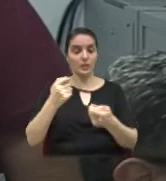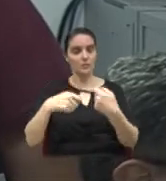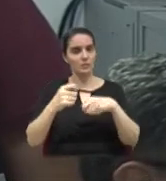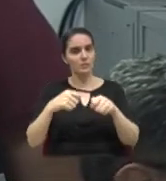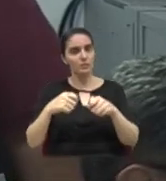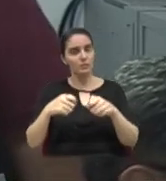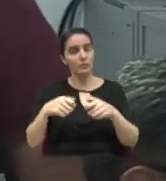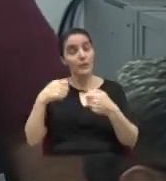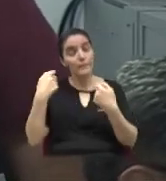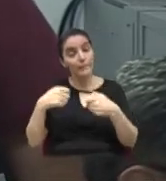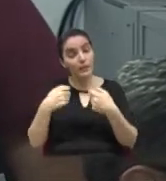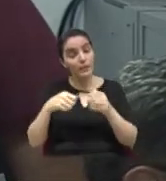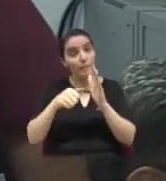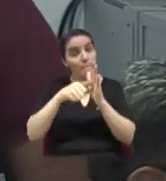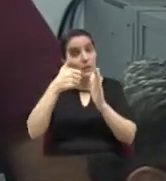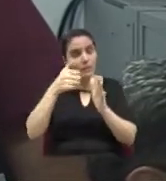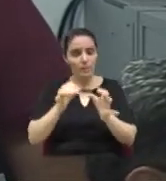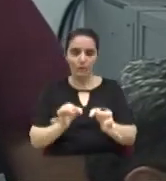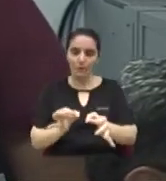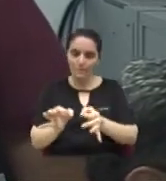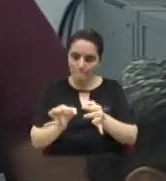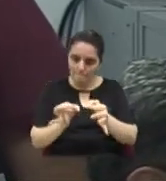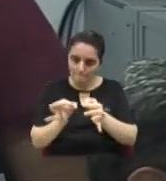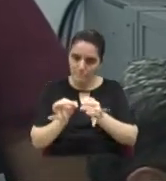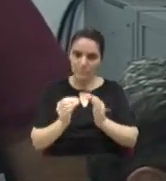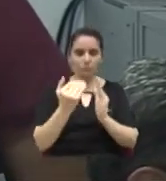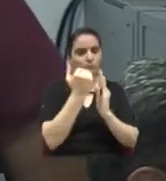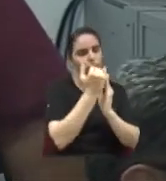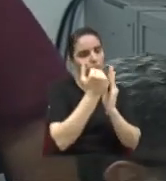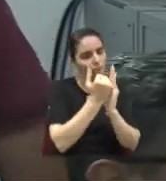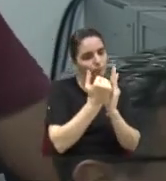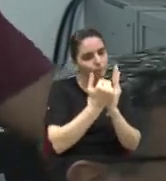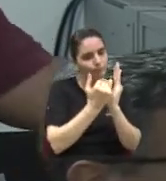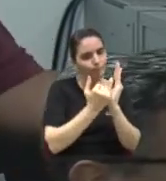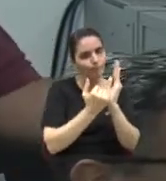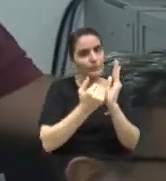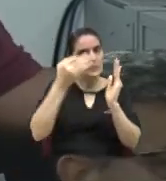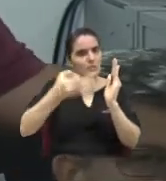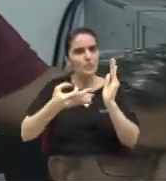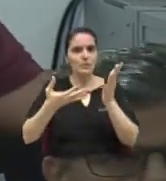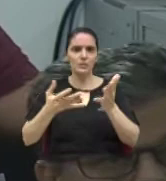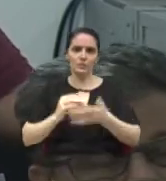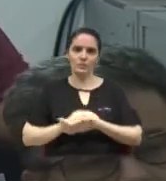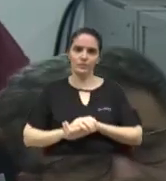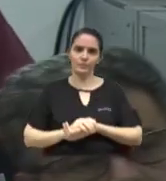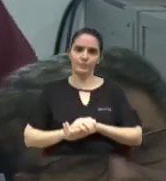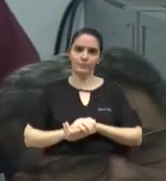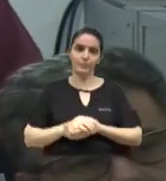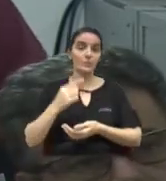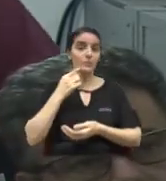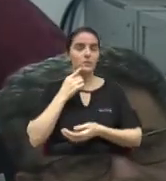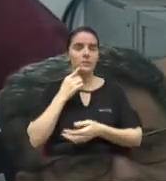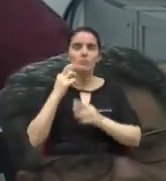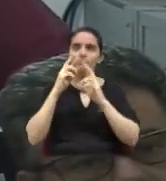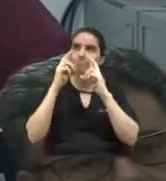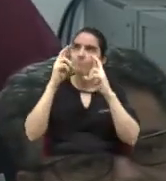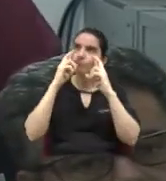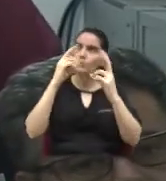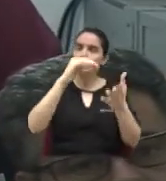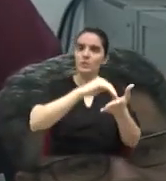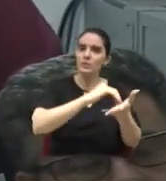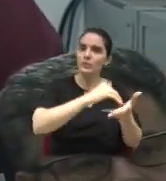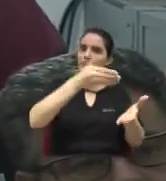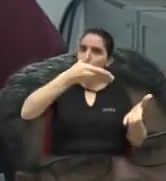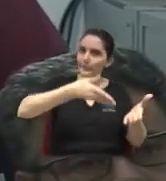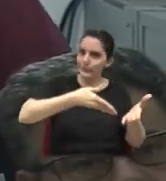planejamento, algo que o senhor fala e fala muito. Tem que ter esse planejamento. Espero que esse secretário que está aí agora comece a planejar